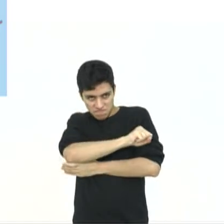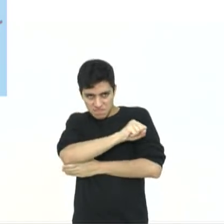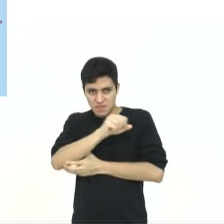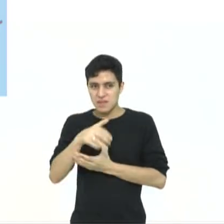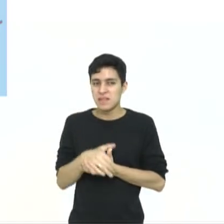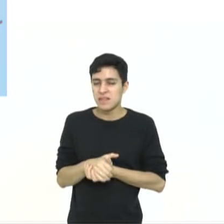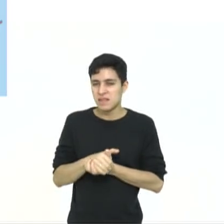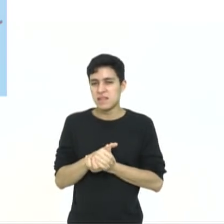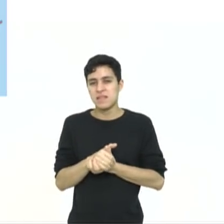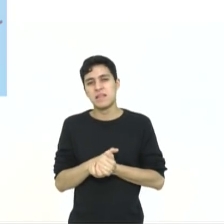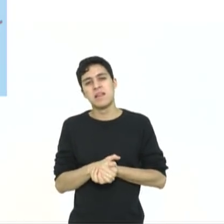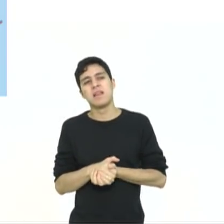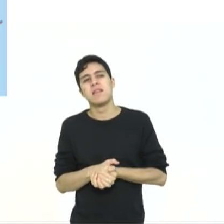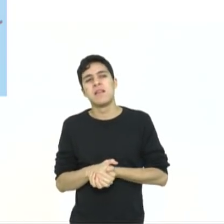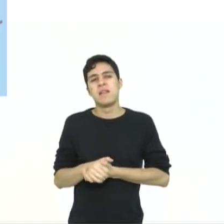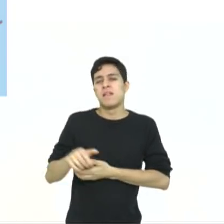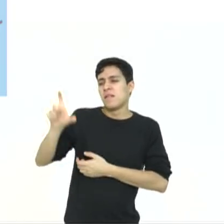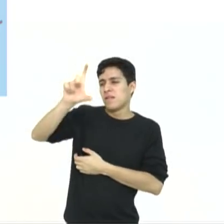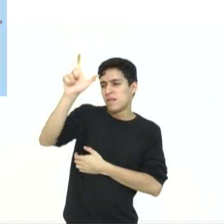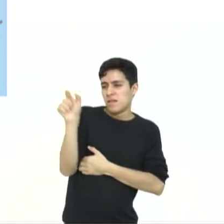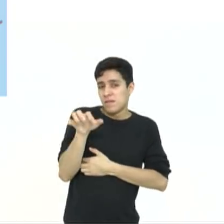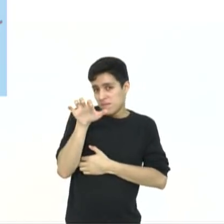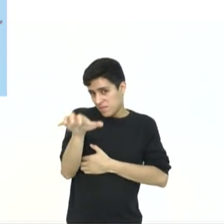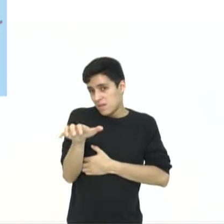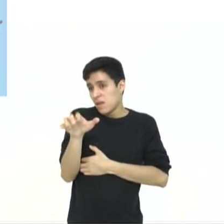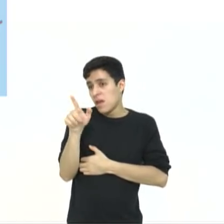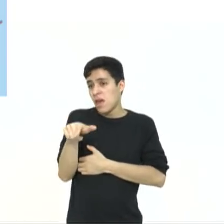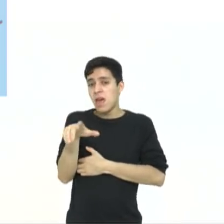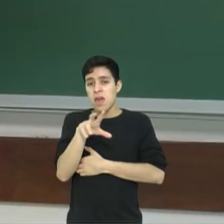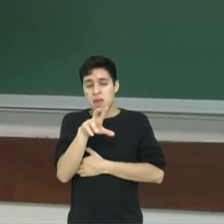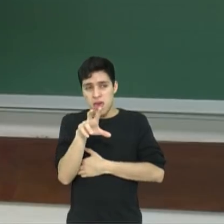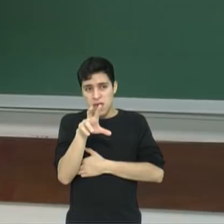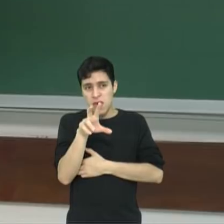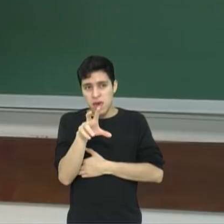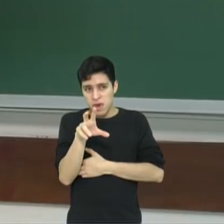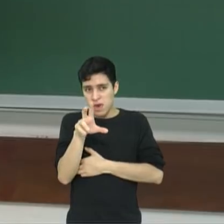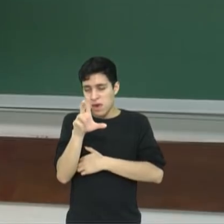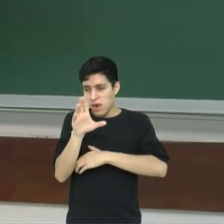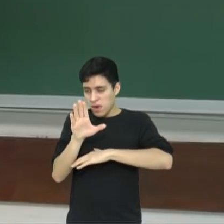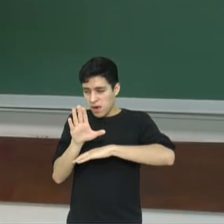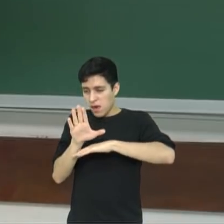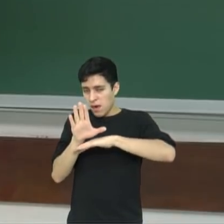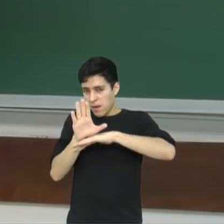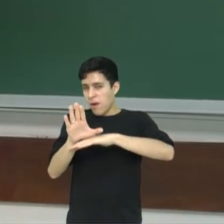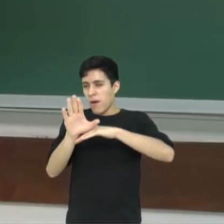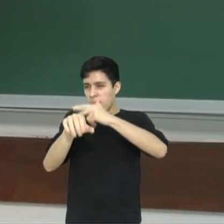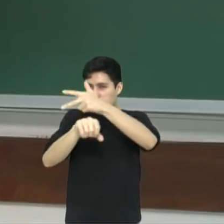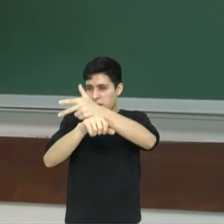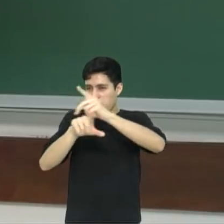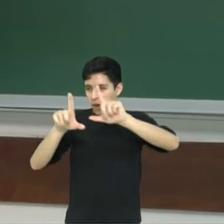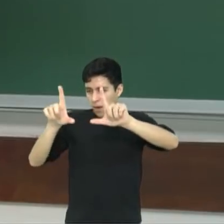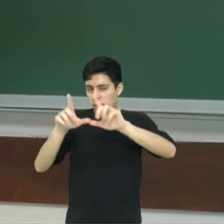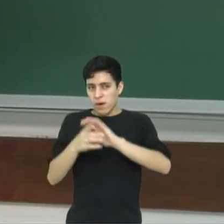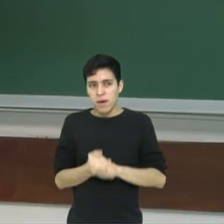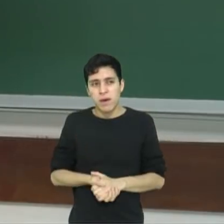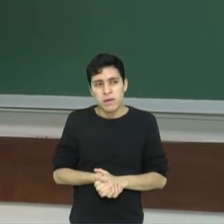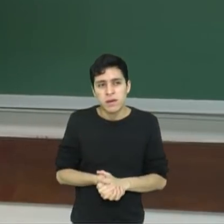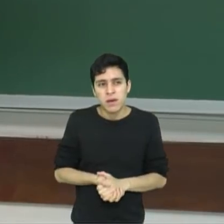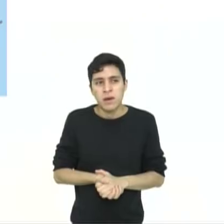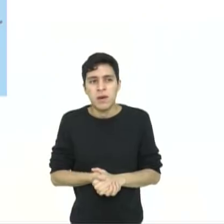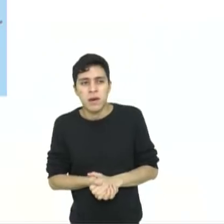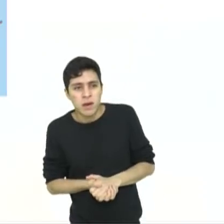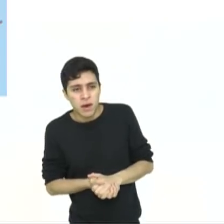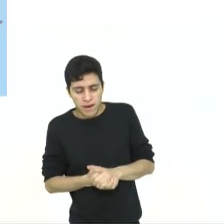Um creme, né? Essa é a região dominada pela África. O Márcio está me ajudando aqui no estúdio com vocês, ó, com a minha mão aqui apontando. A